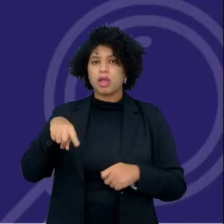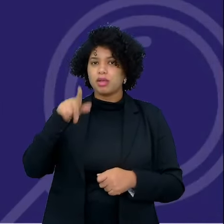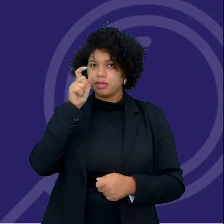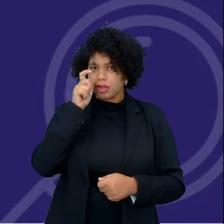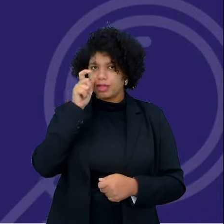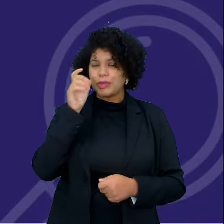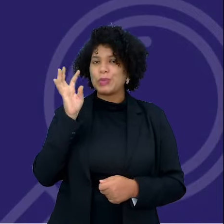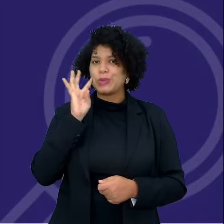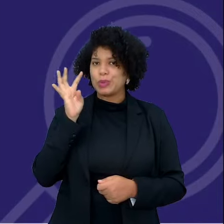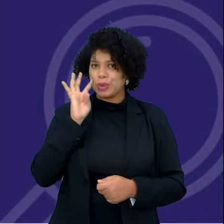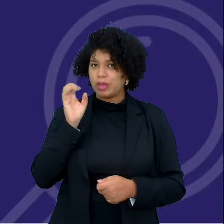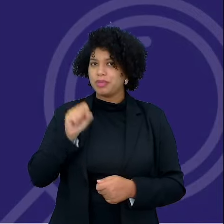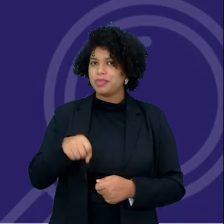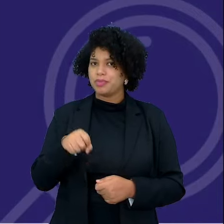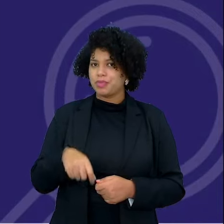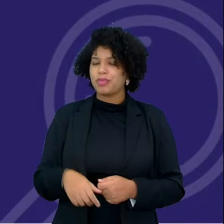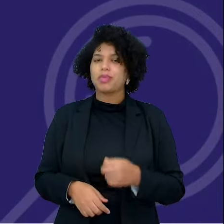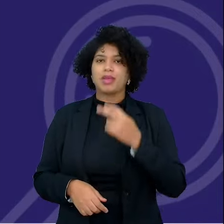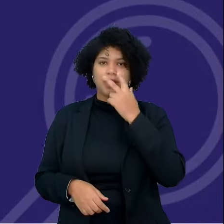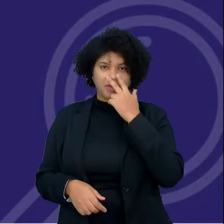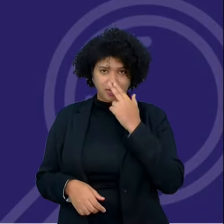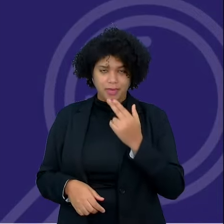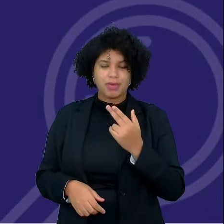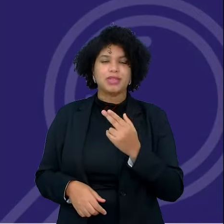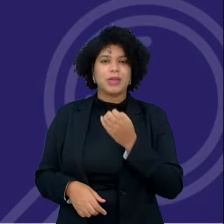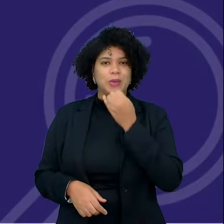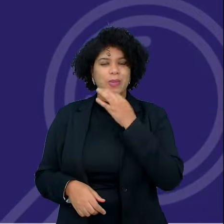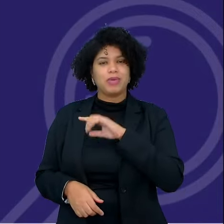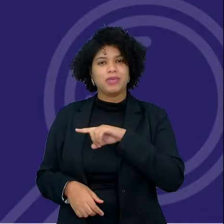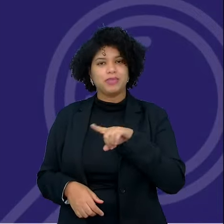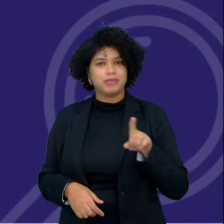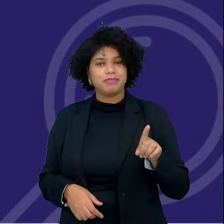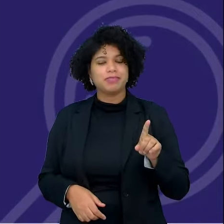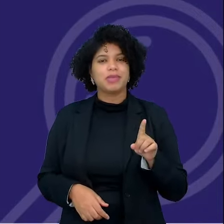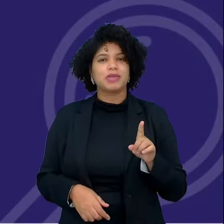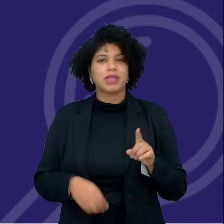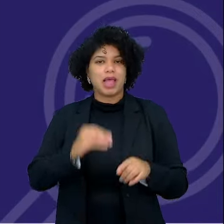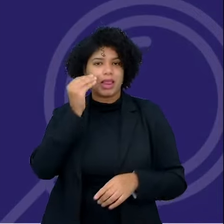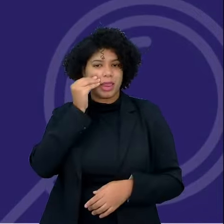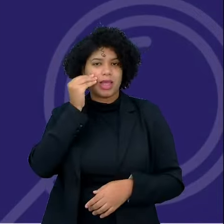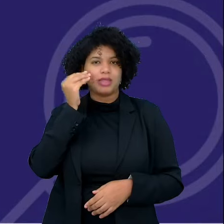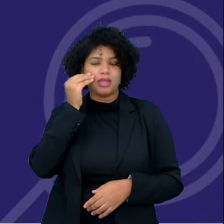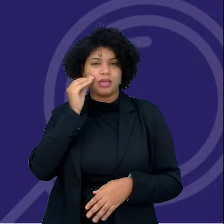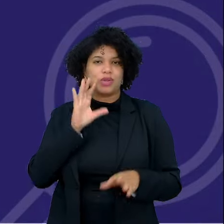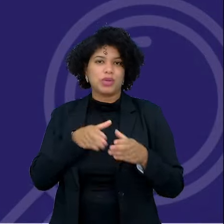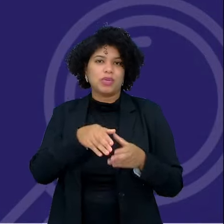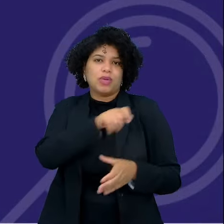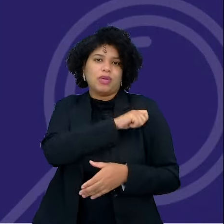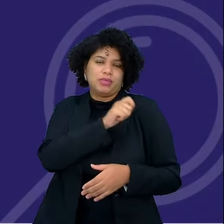muito legal. Eu acho que vale bastante a pena vocês testarem com os estudantes.